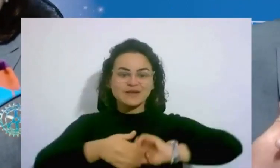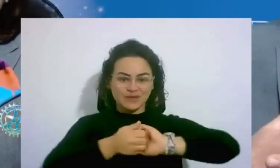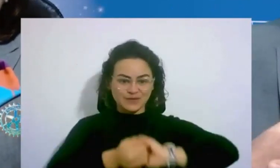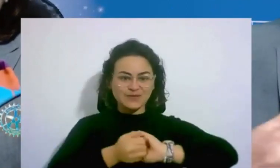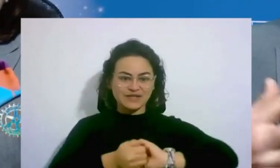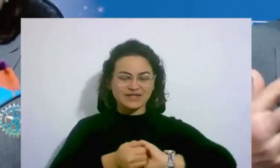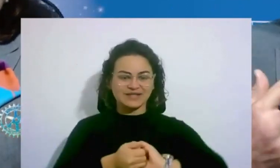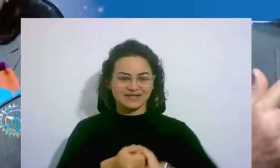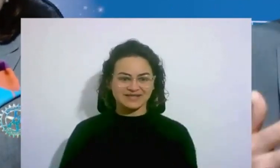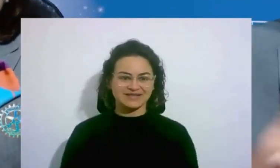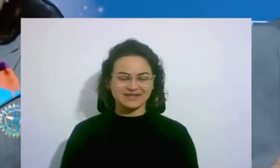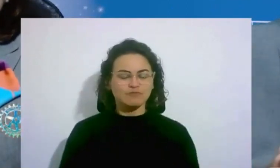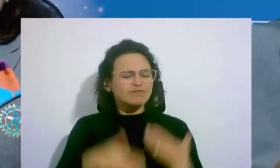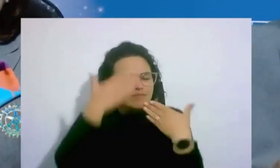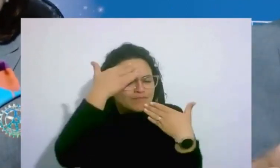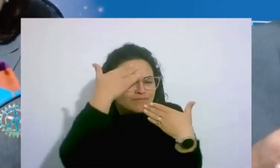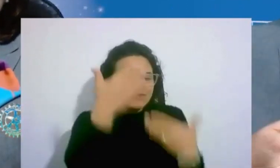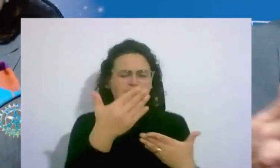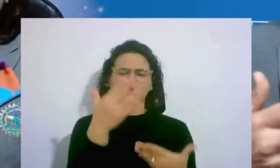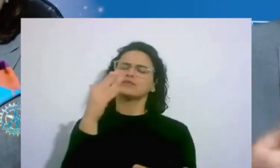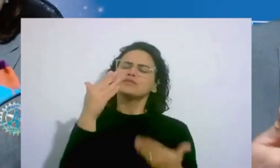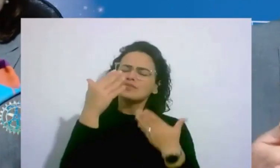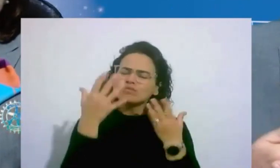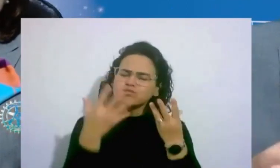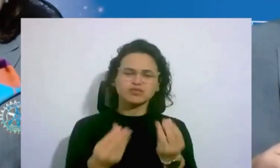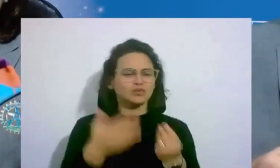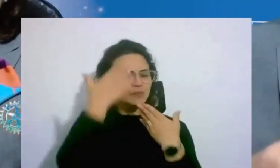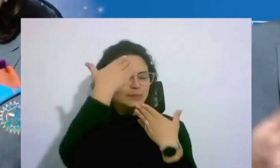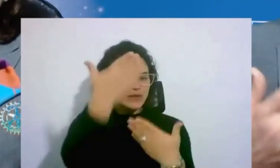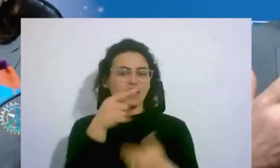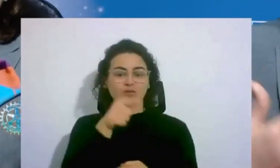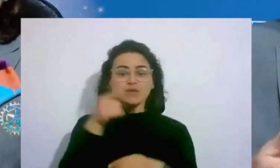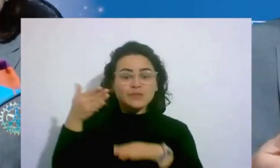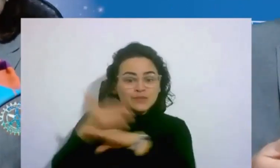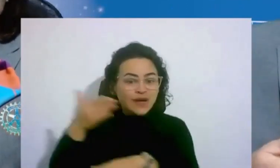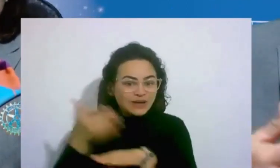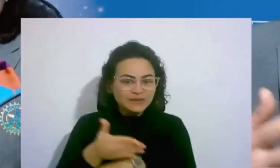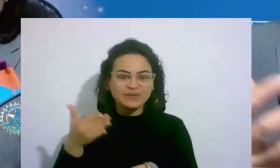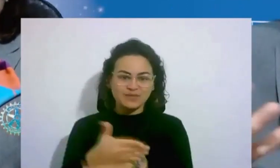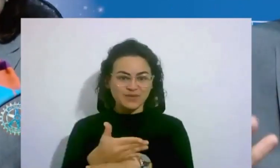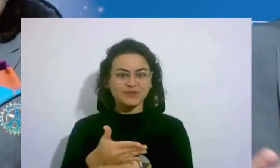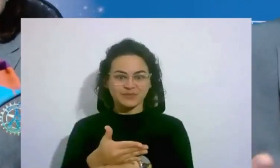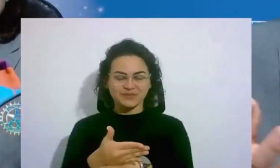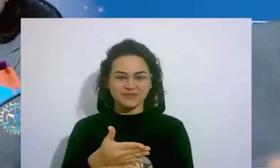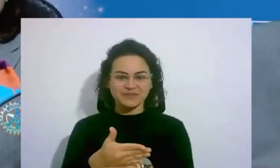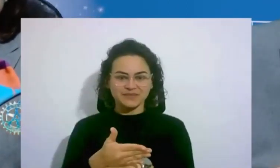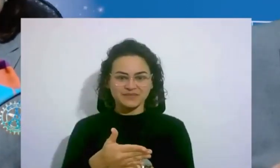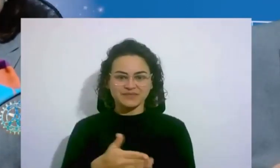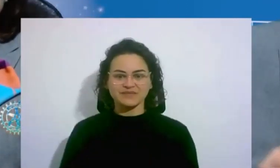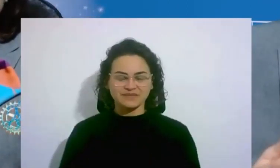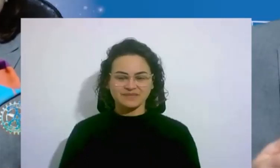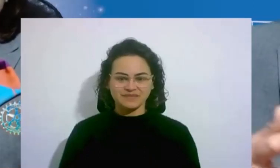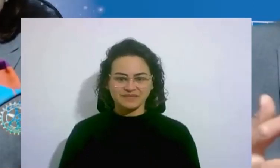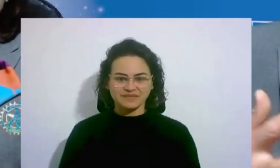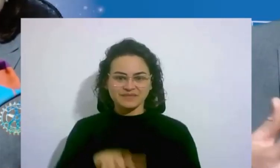Obrigado. Agradeço muito, muito pela tua participação, ao Névio de ter montado todo